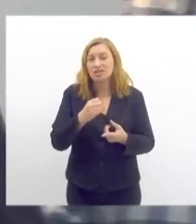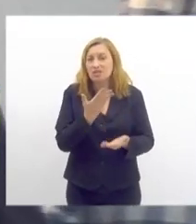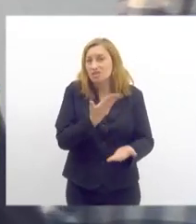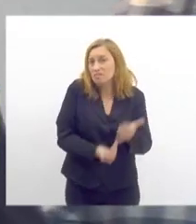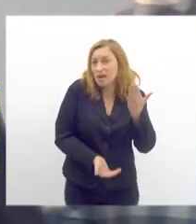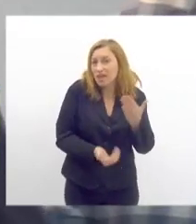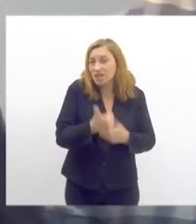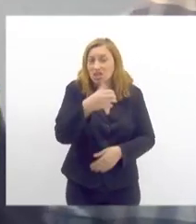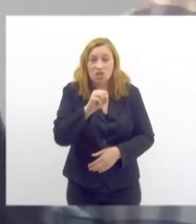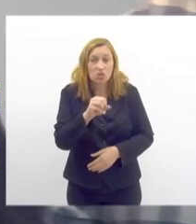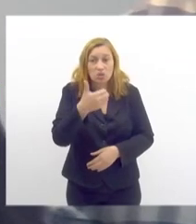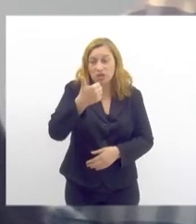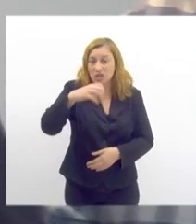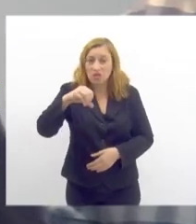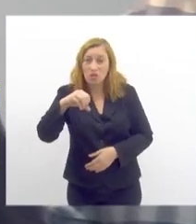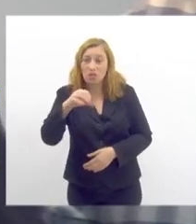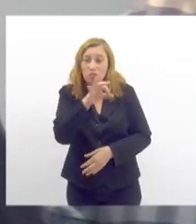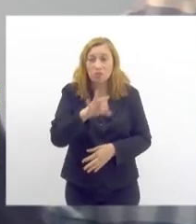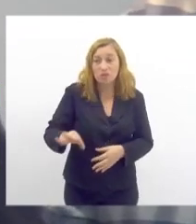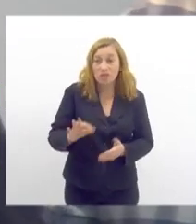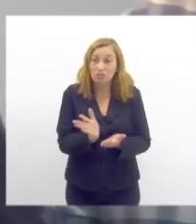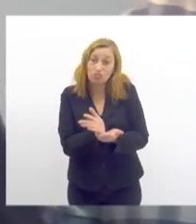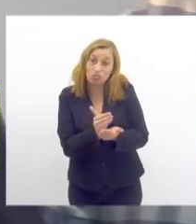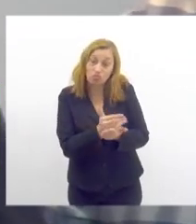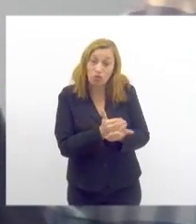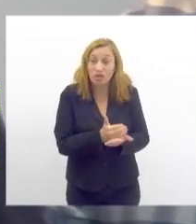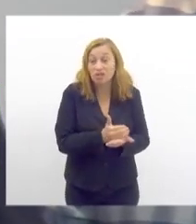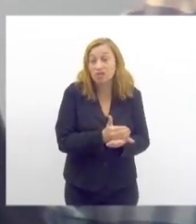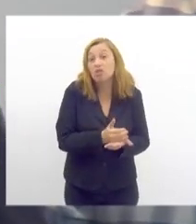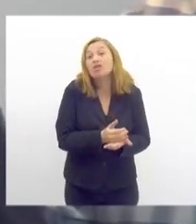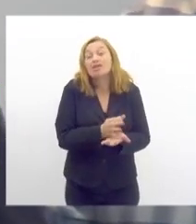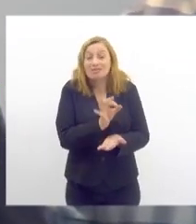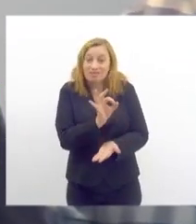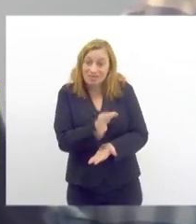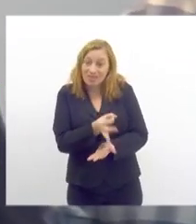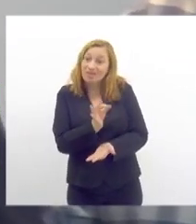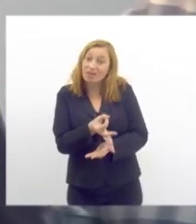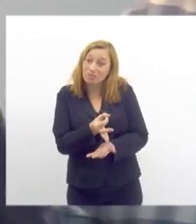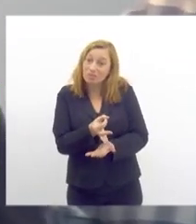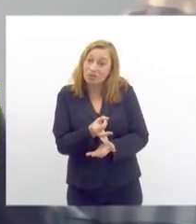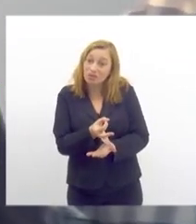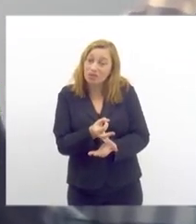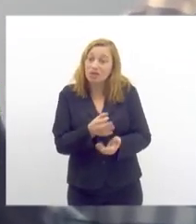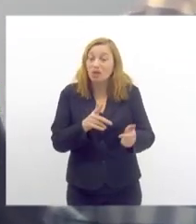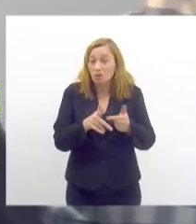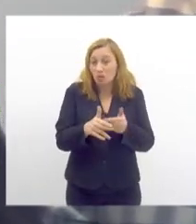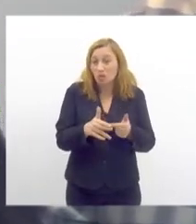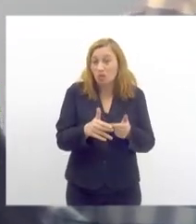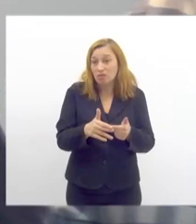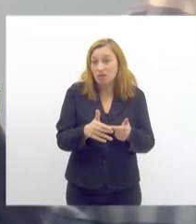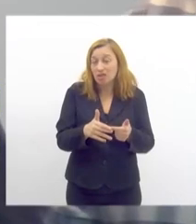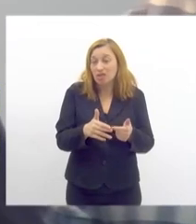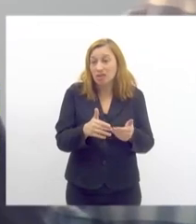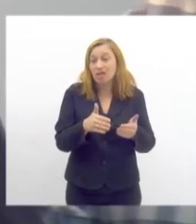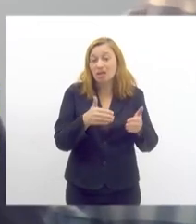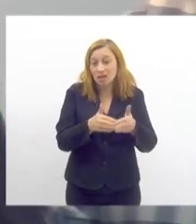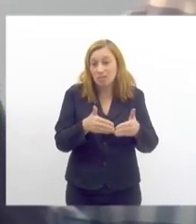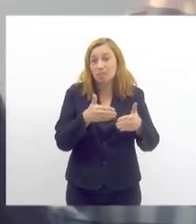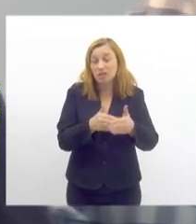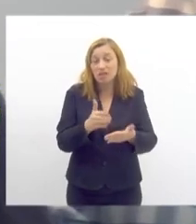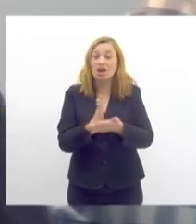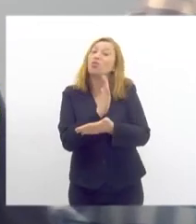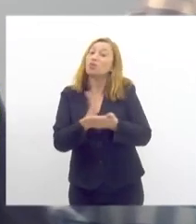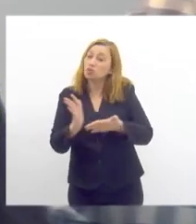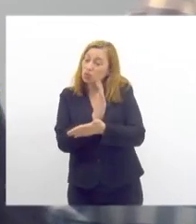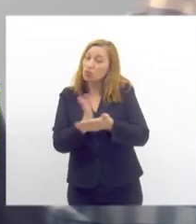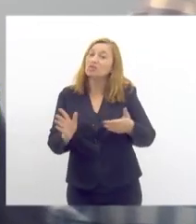perde 18, 19% da sua arrecadação, você, obviamente, vai ter que cortar tudo. Só que coisa que a gente não consegue, que não pode cortar,